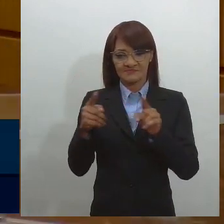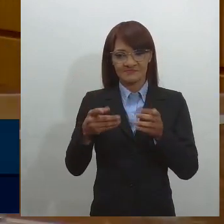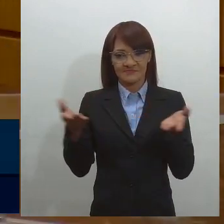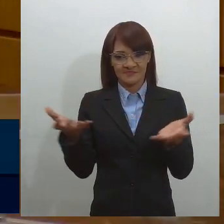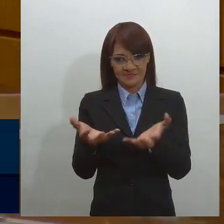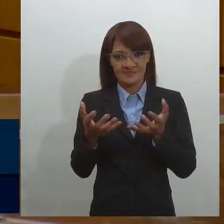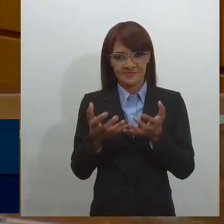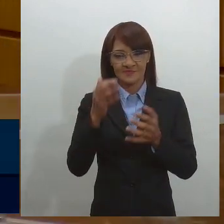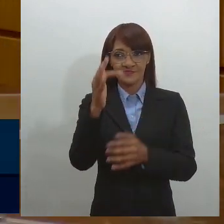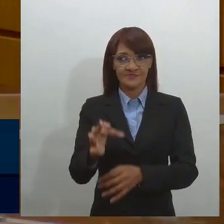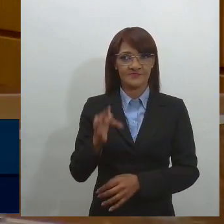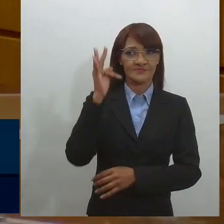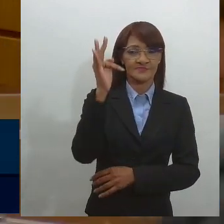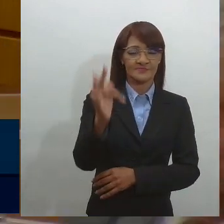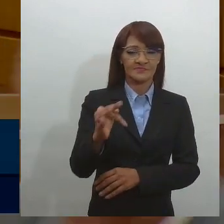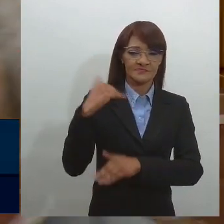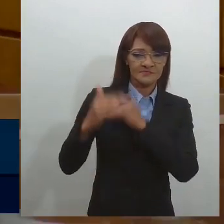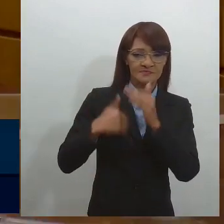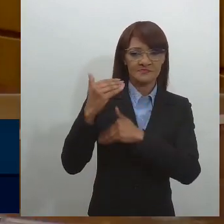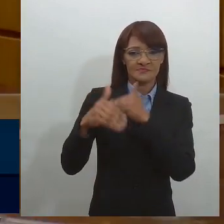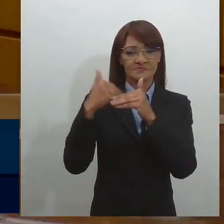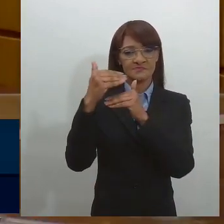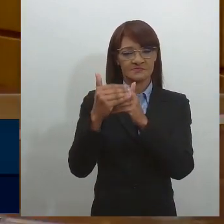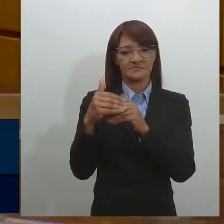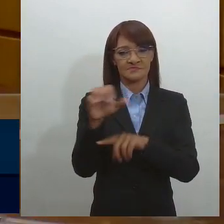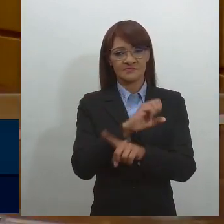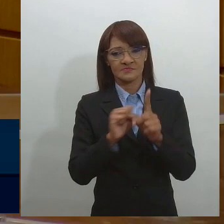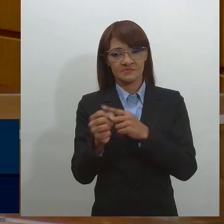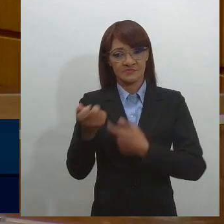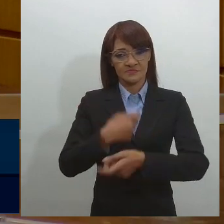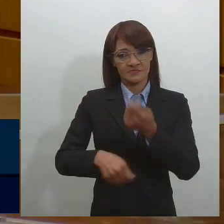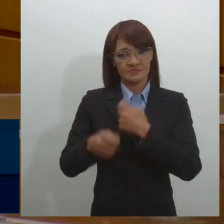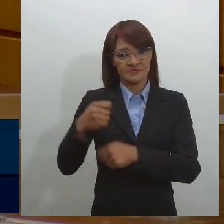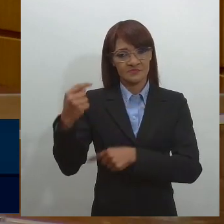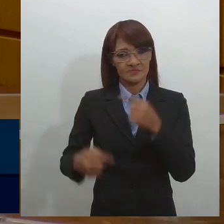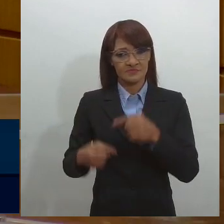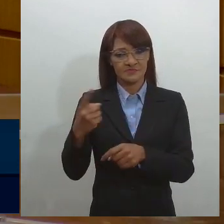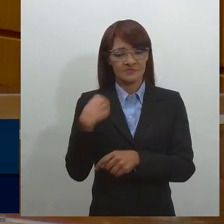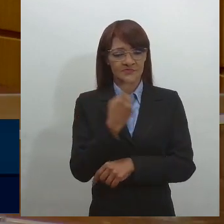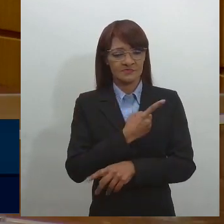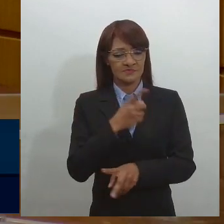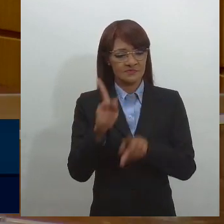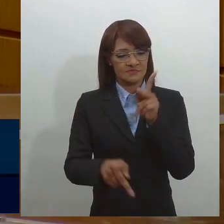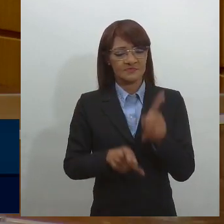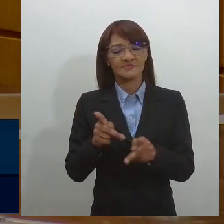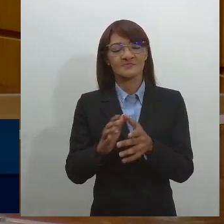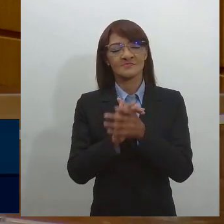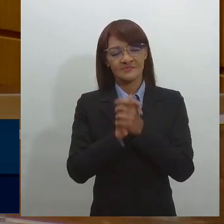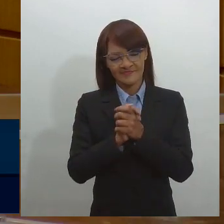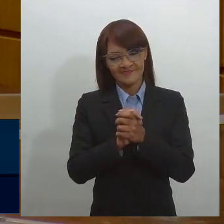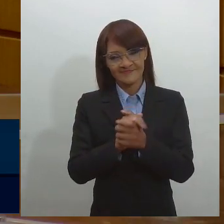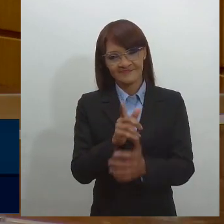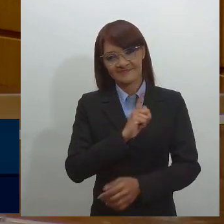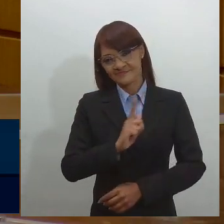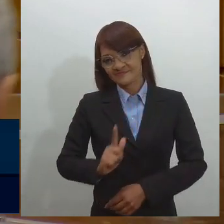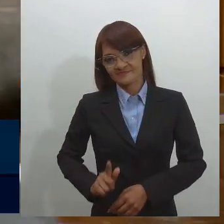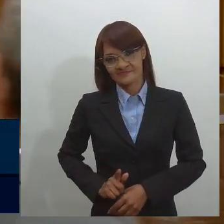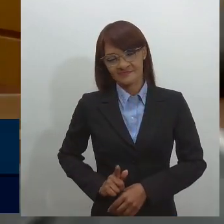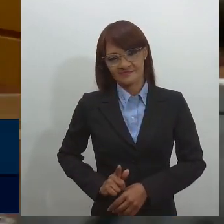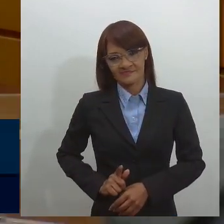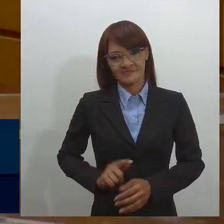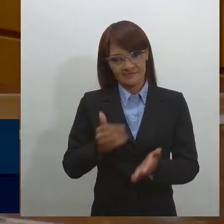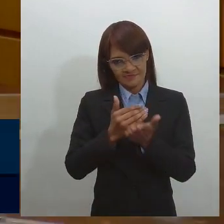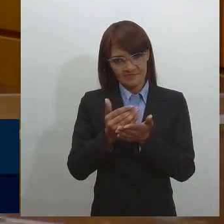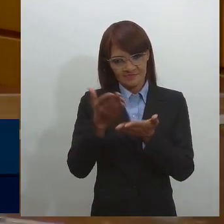desenvolvimento socioeconômico e político do nosso povo. Parabéns, governador, pelas suas iniciativas e todos os